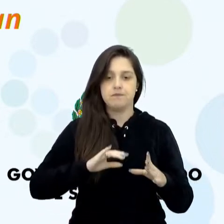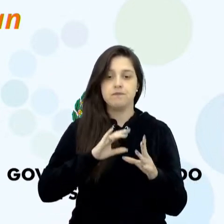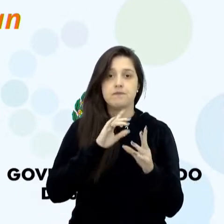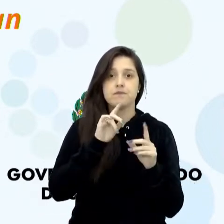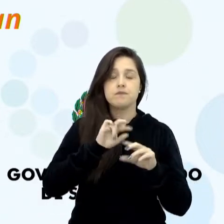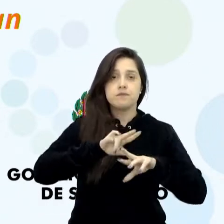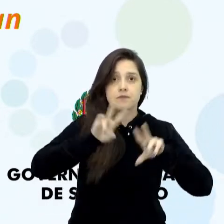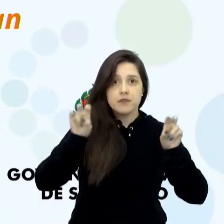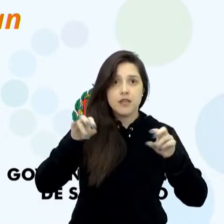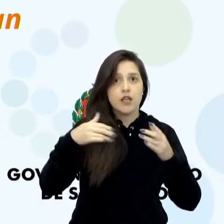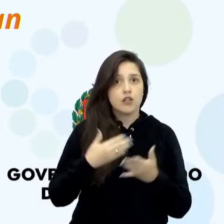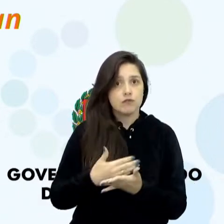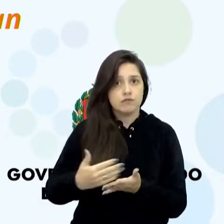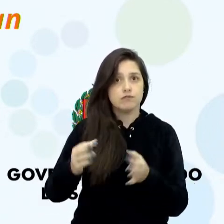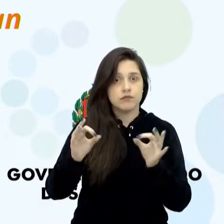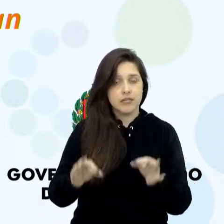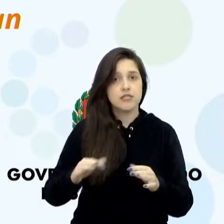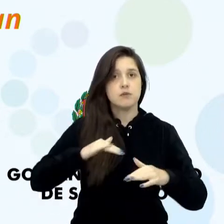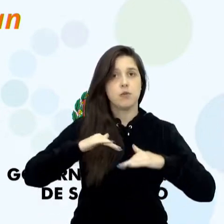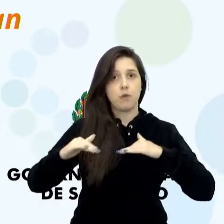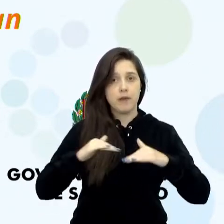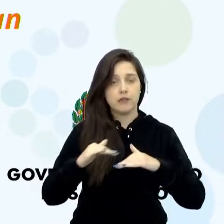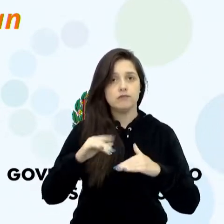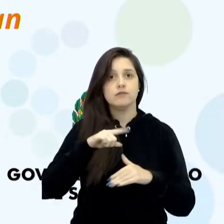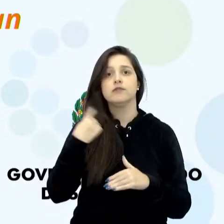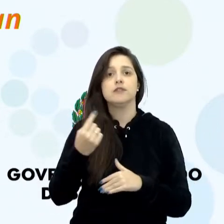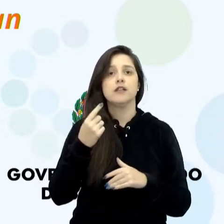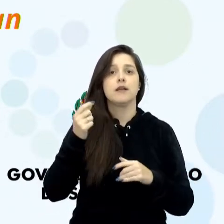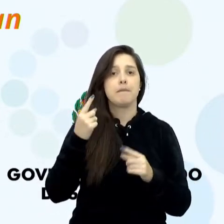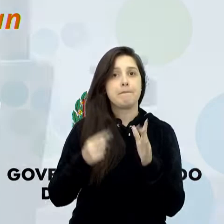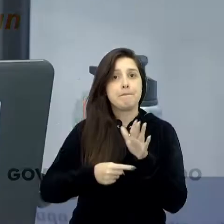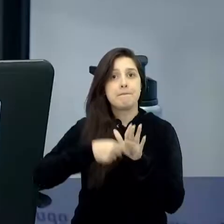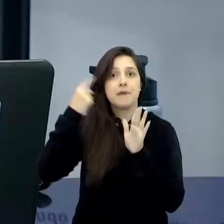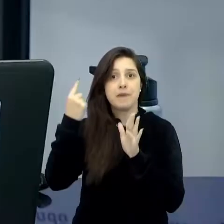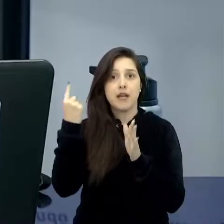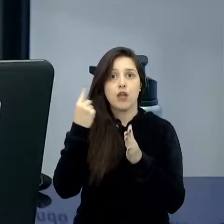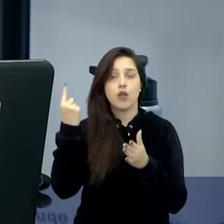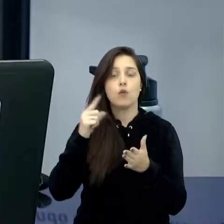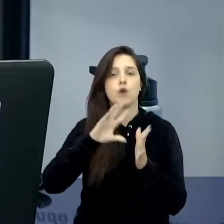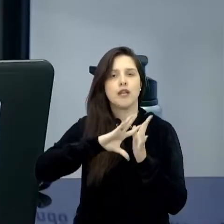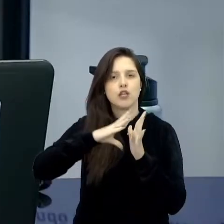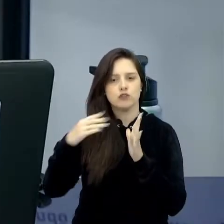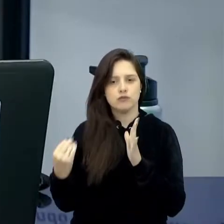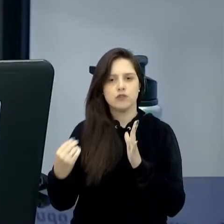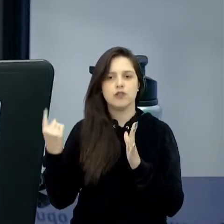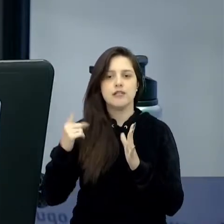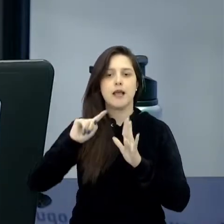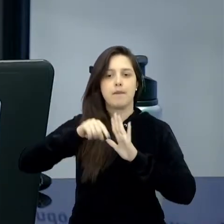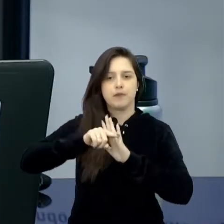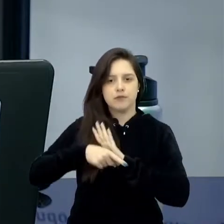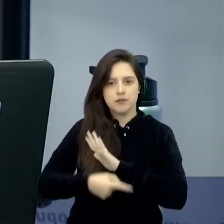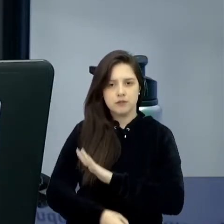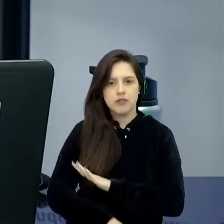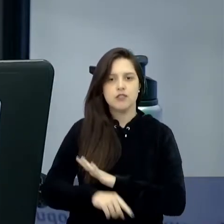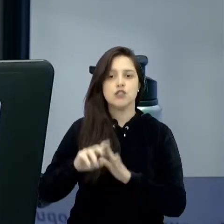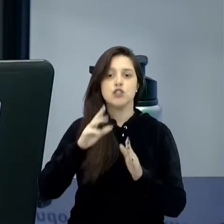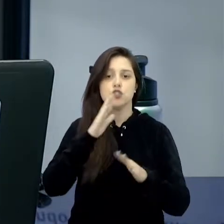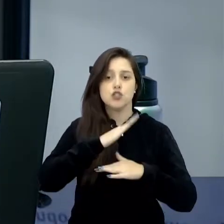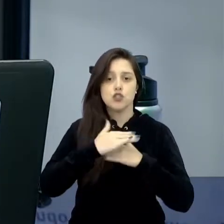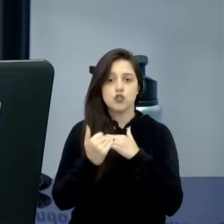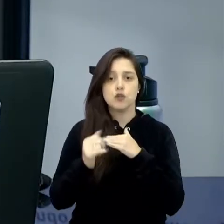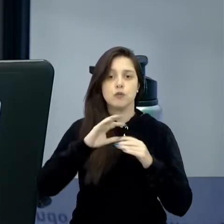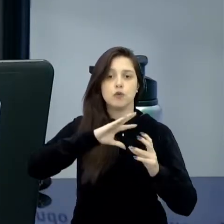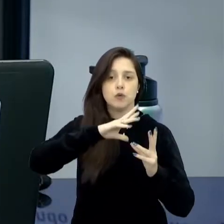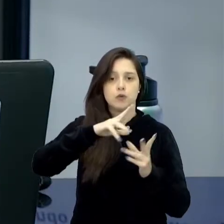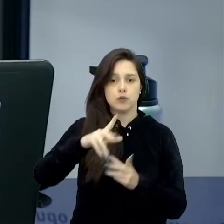aonde a gente está, né, nesse momento. A gente está na primeira unidade curricular desse aprofundamento, que se chama No